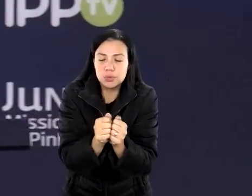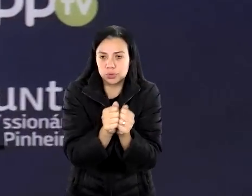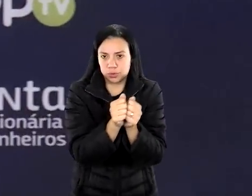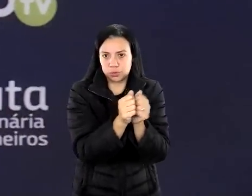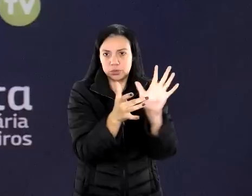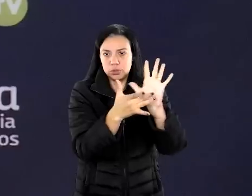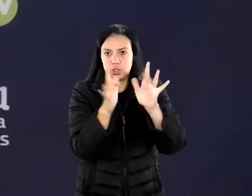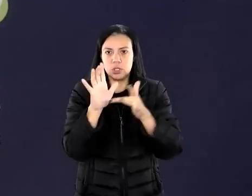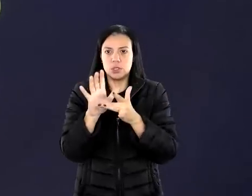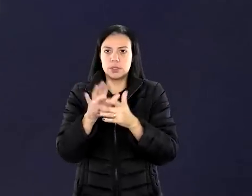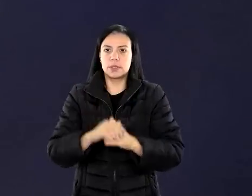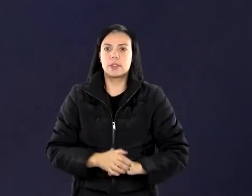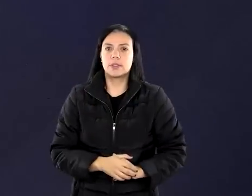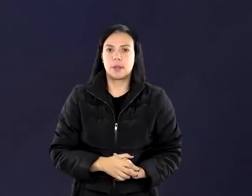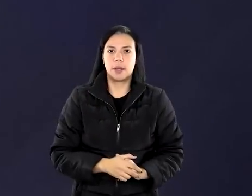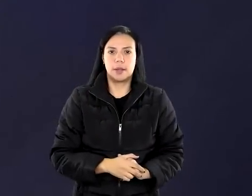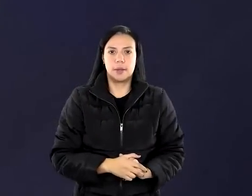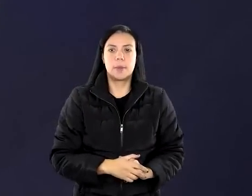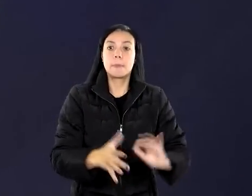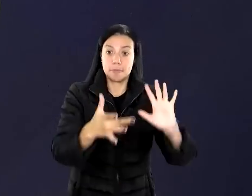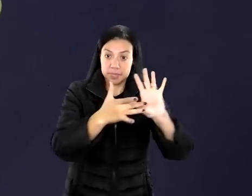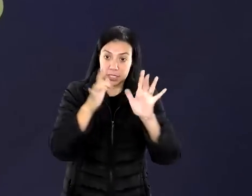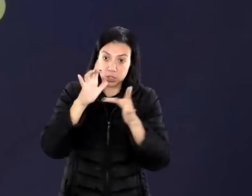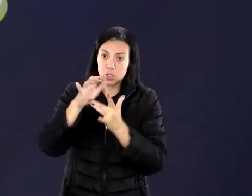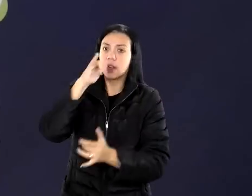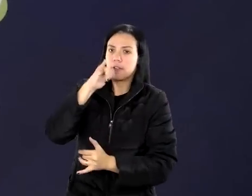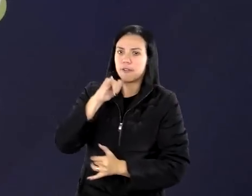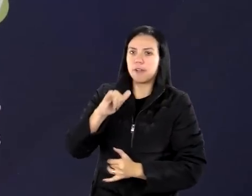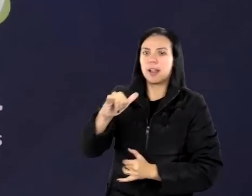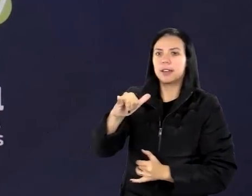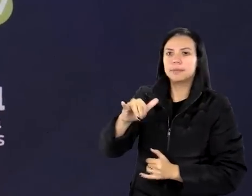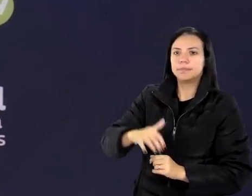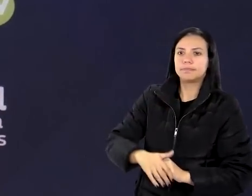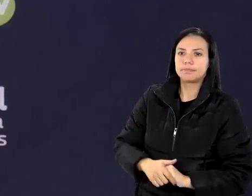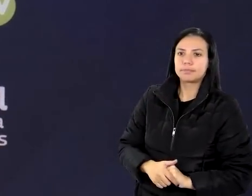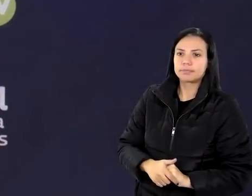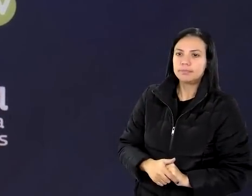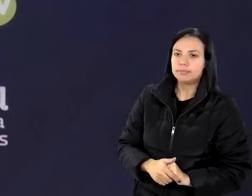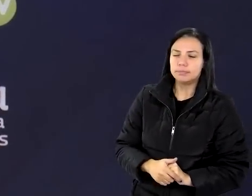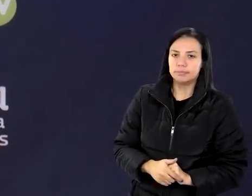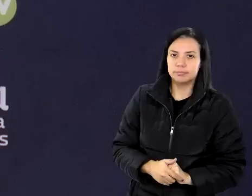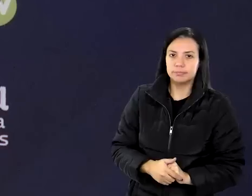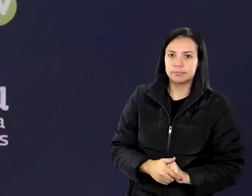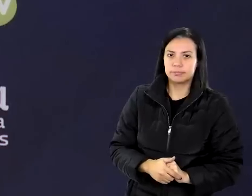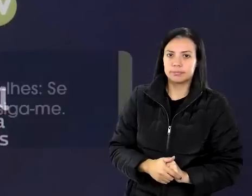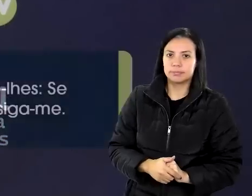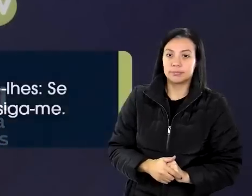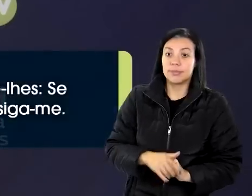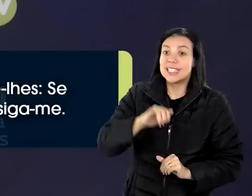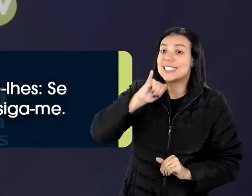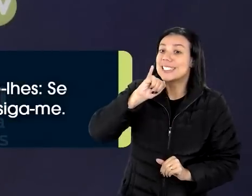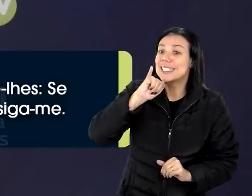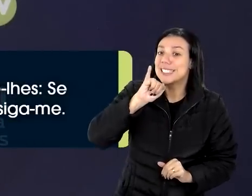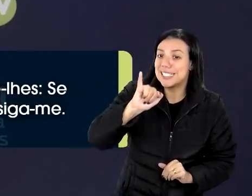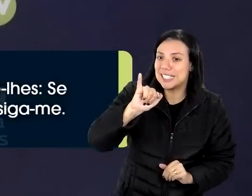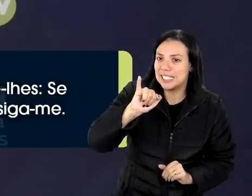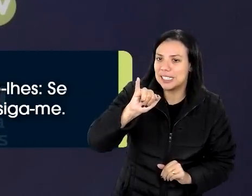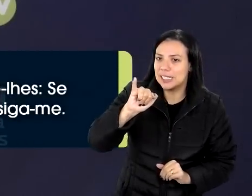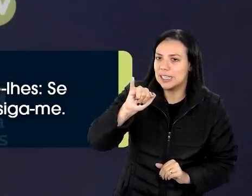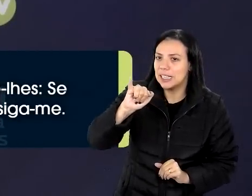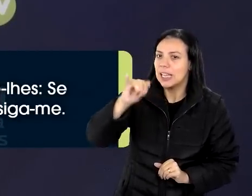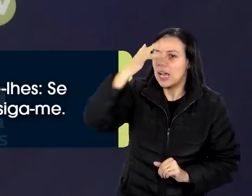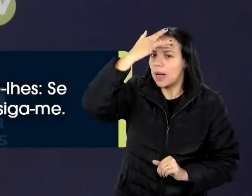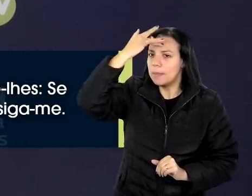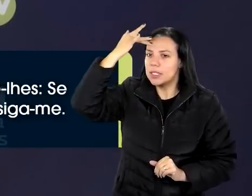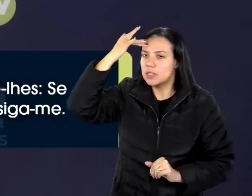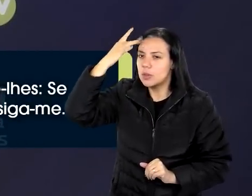Jesus diz assim, vamos ler juntos a última parte do versículo 34, se alguém quer vir